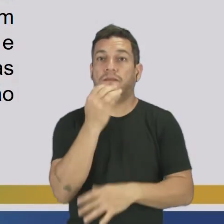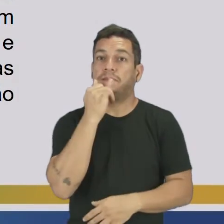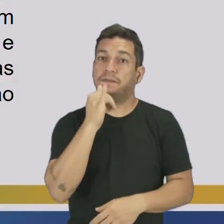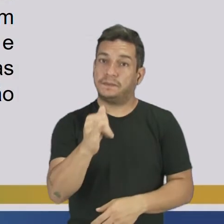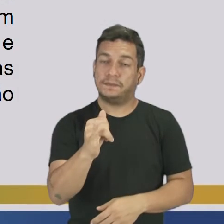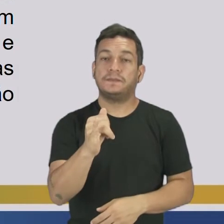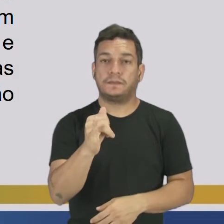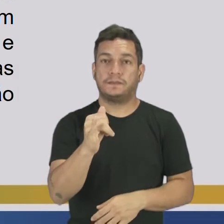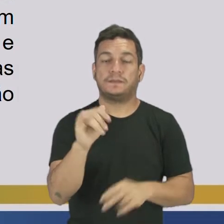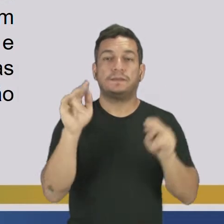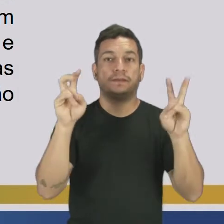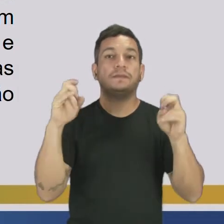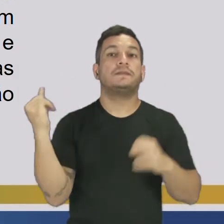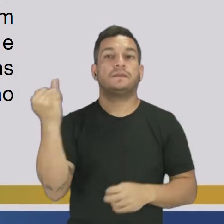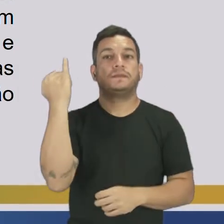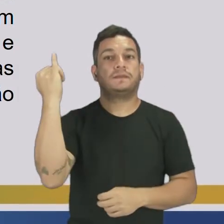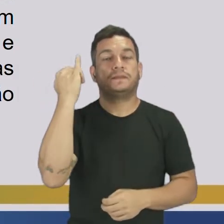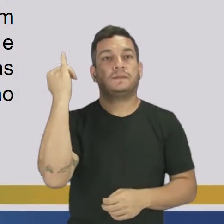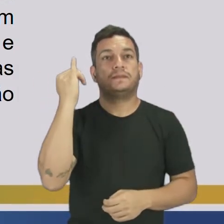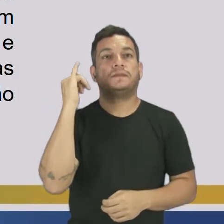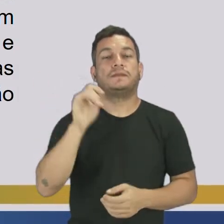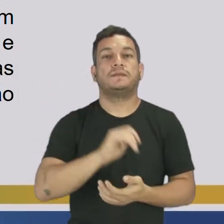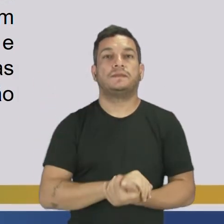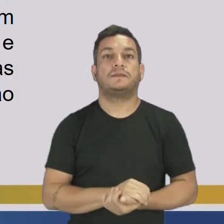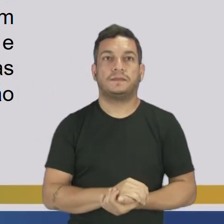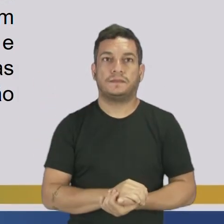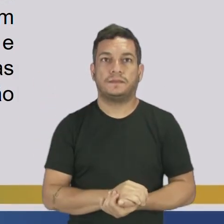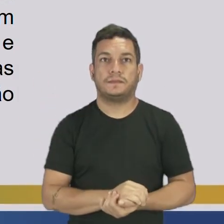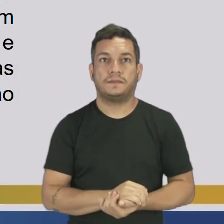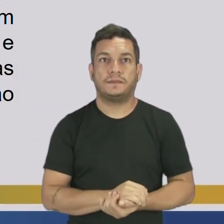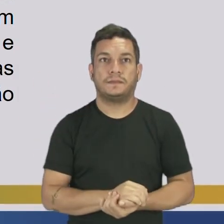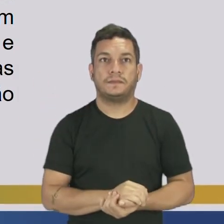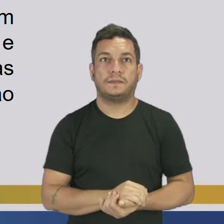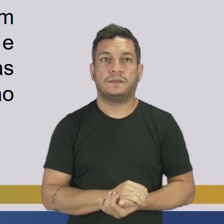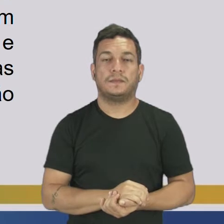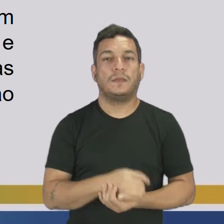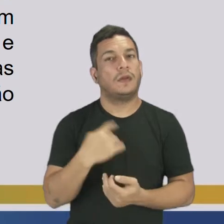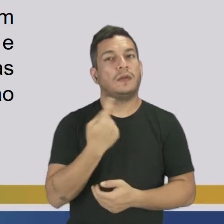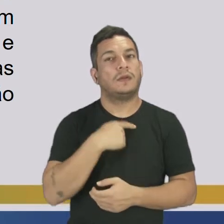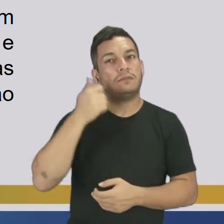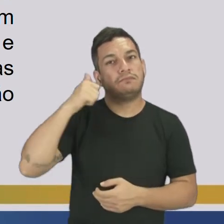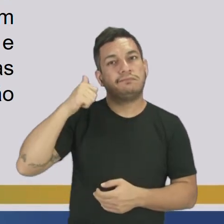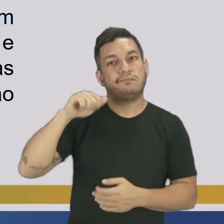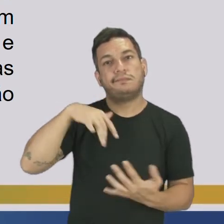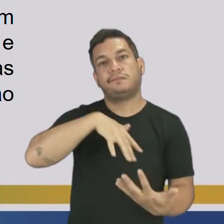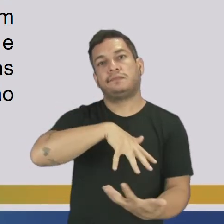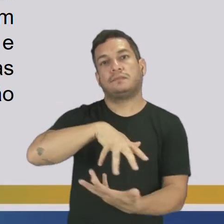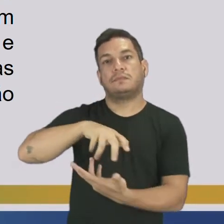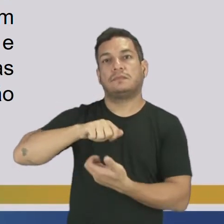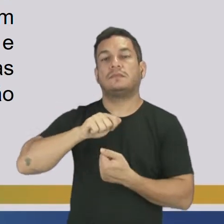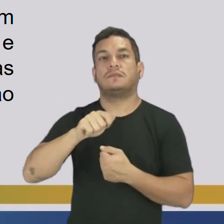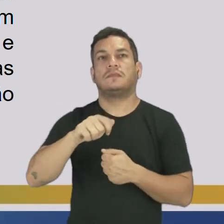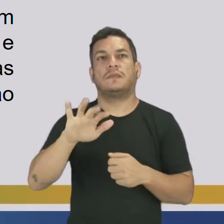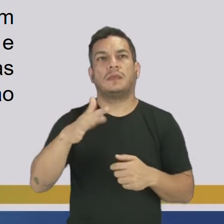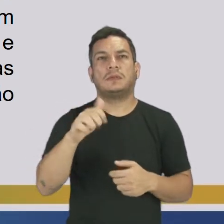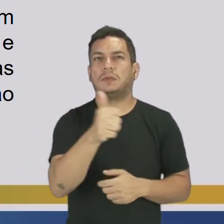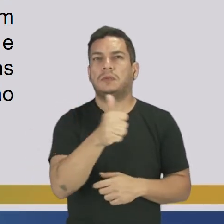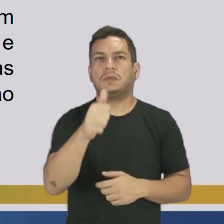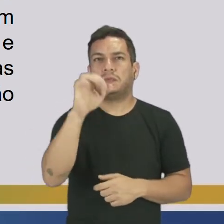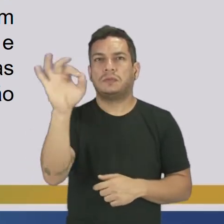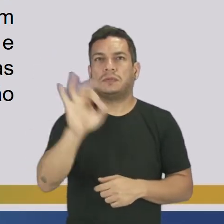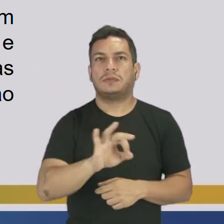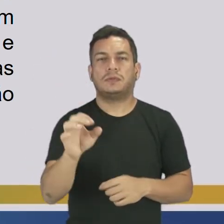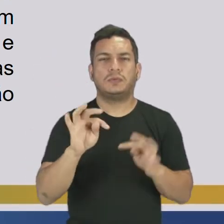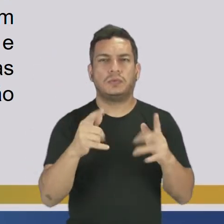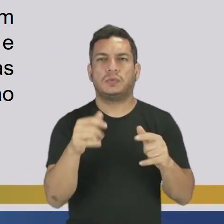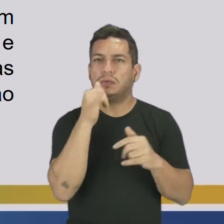E aí uma área bem importante também é quanto à produção de energia. A gente analisa a nível mundial, cerca de